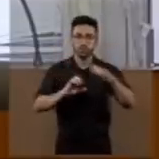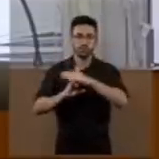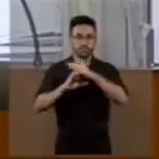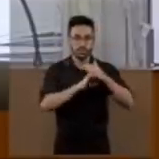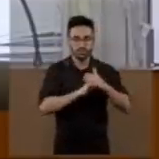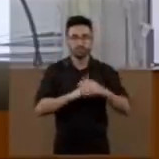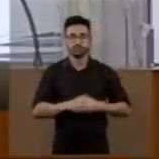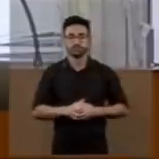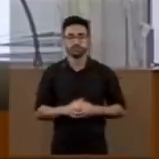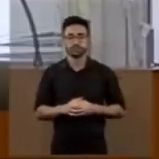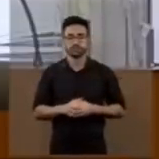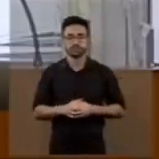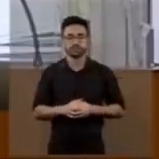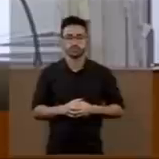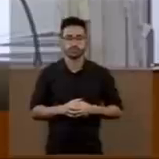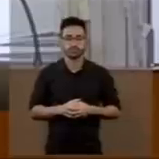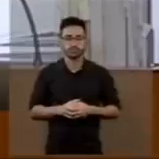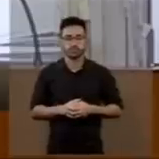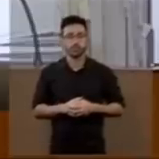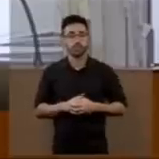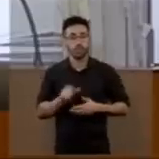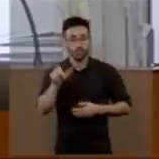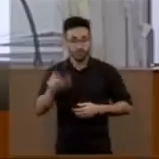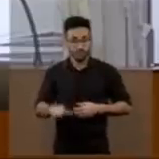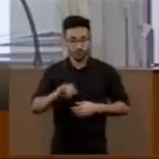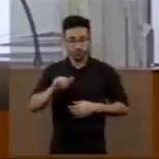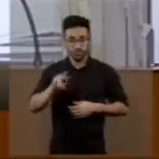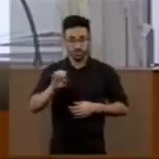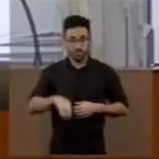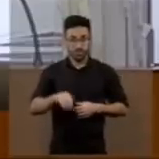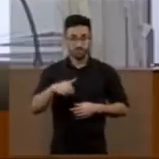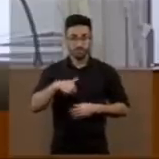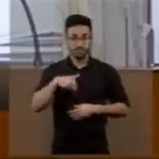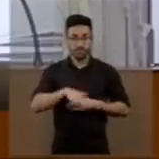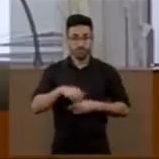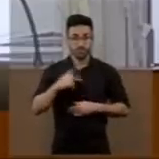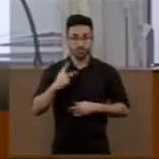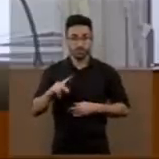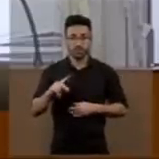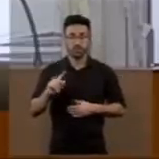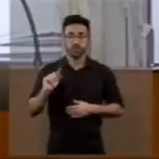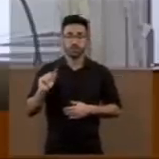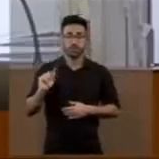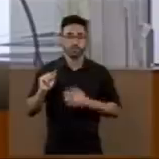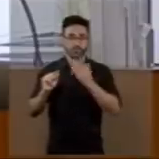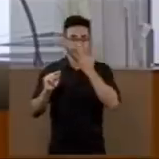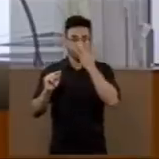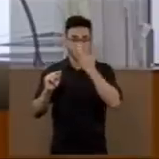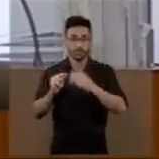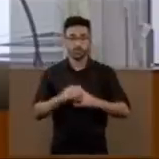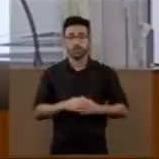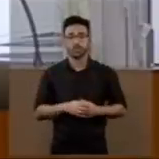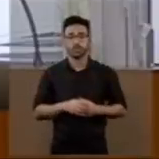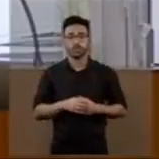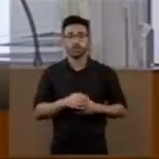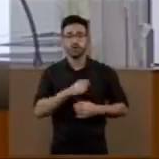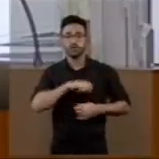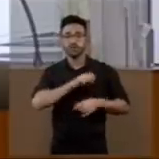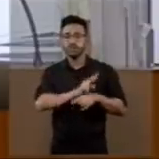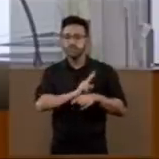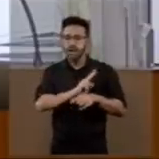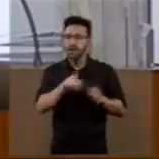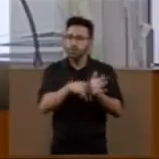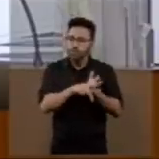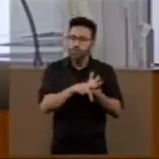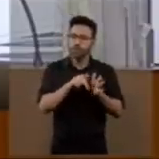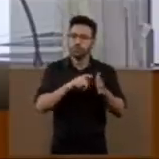Cito ainda, no voto do ministro Joaquim Barbosa, a consideração de que a função extrafiscal da tributação não